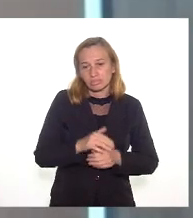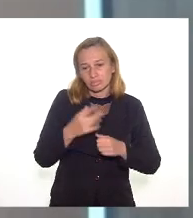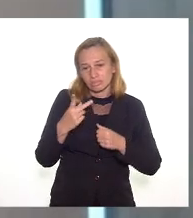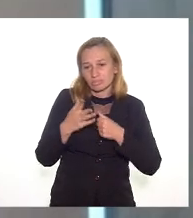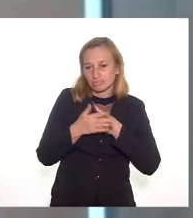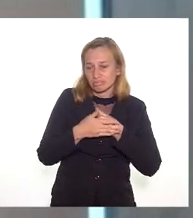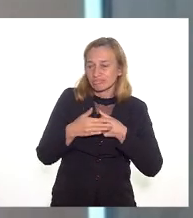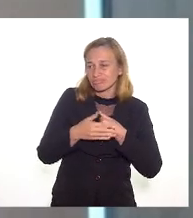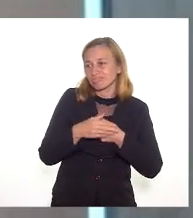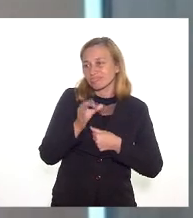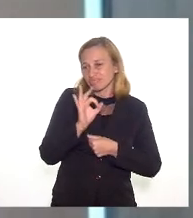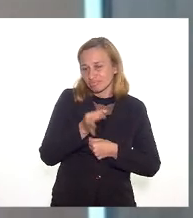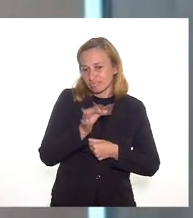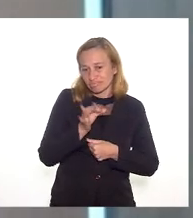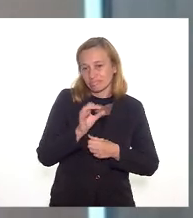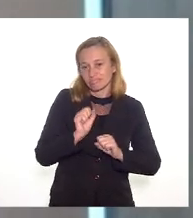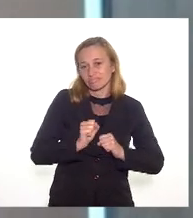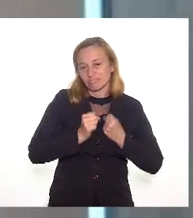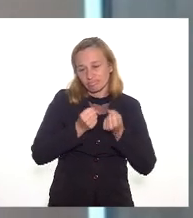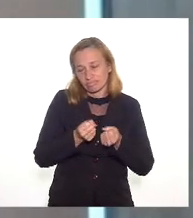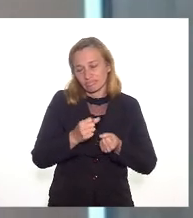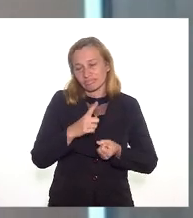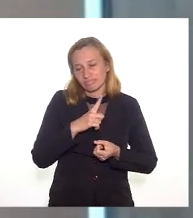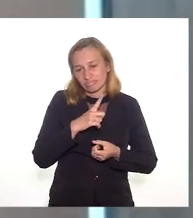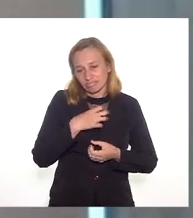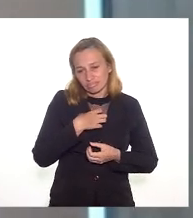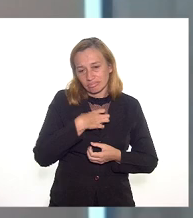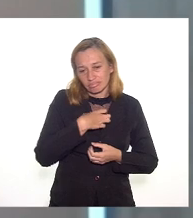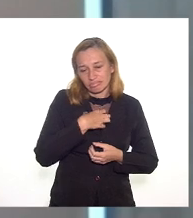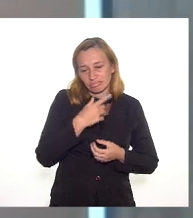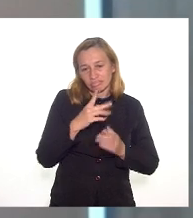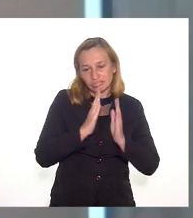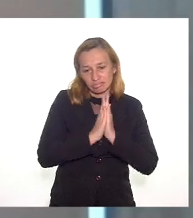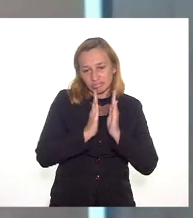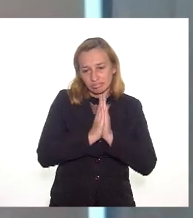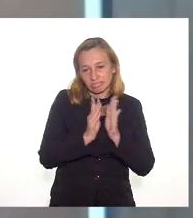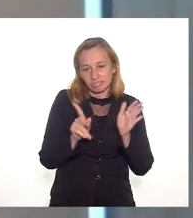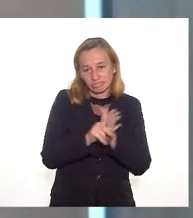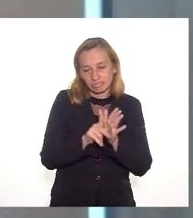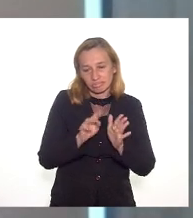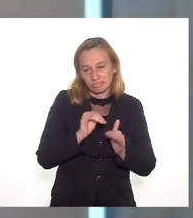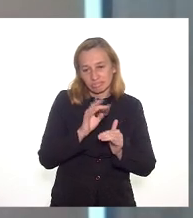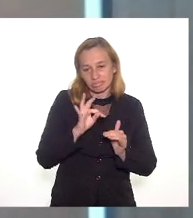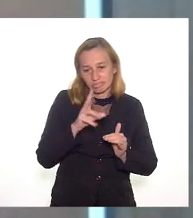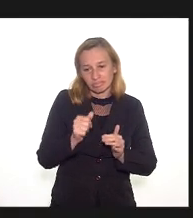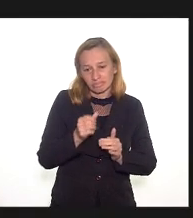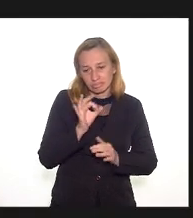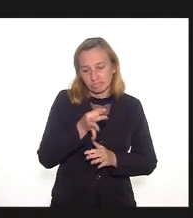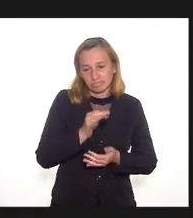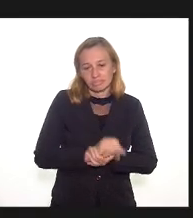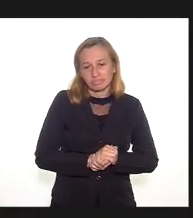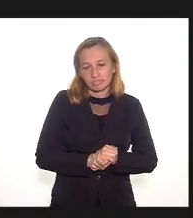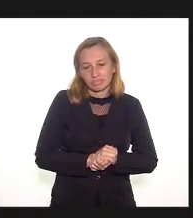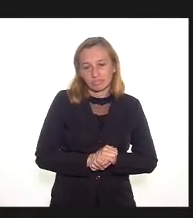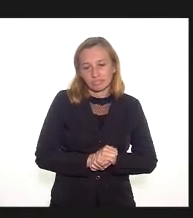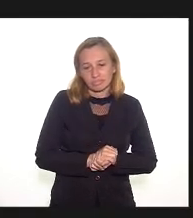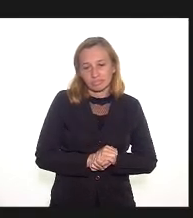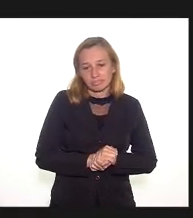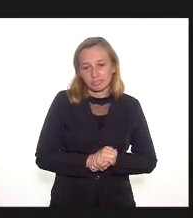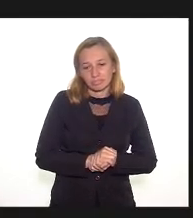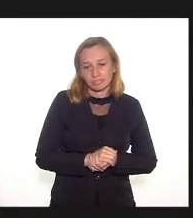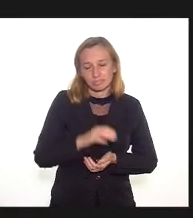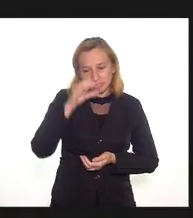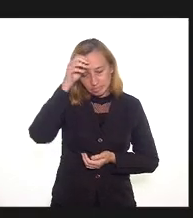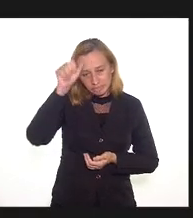e tenho certeza que a força que eu estou sentindo também em as suas orações faz parte disso. Amém. Tenho certeza. Tia Ju, posso